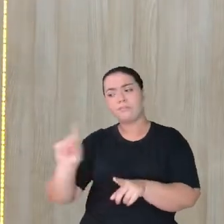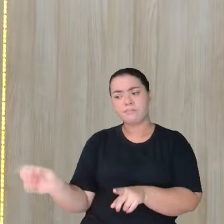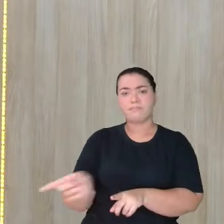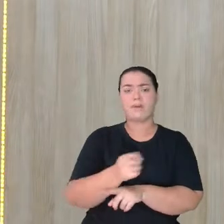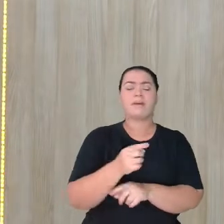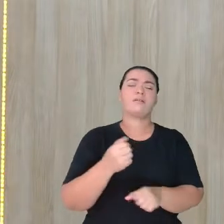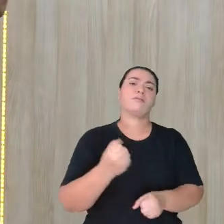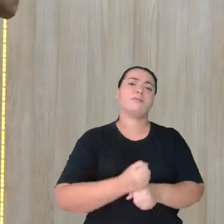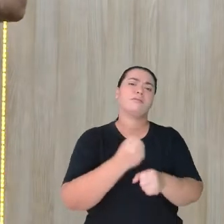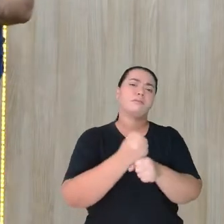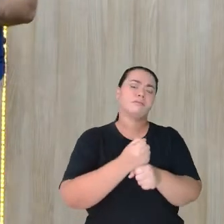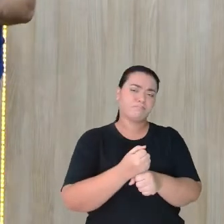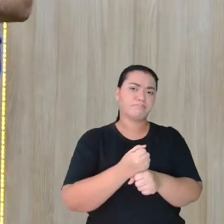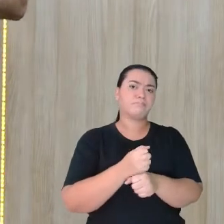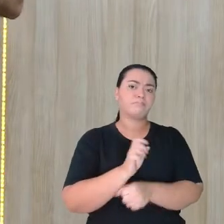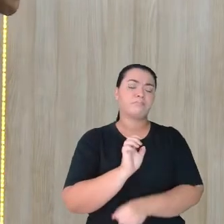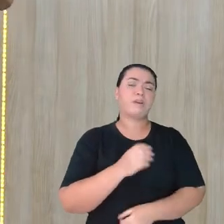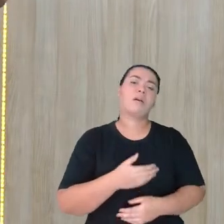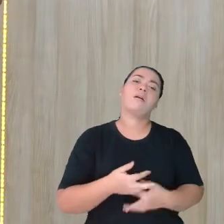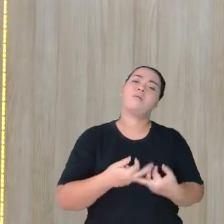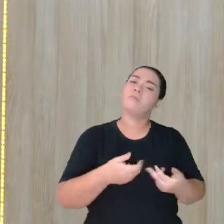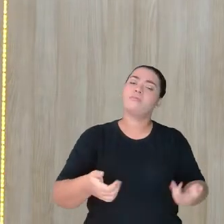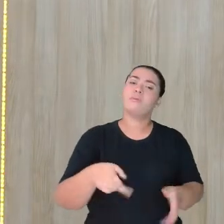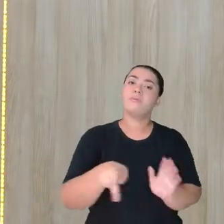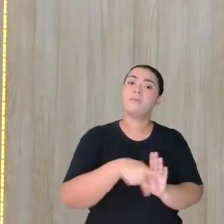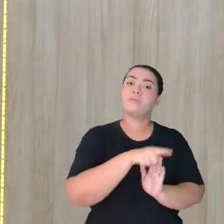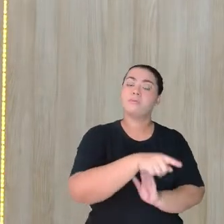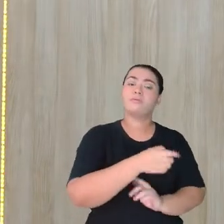públicas, ok? Então, essa forma, né, de